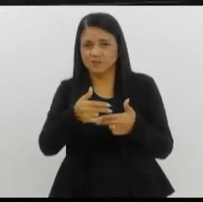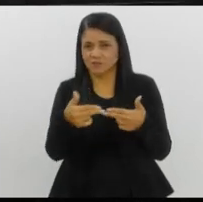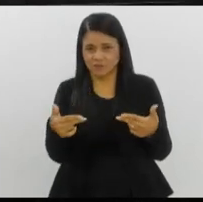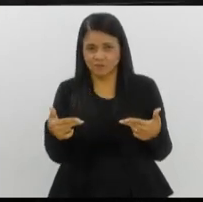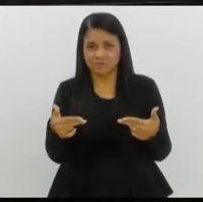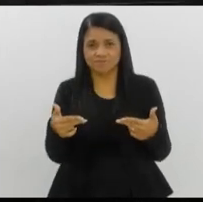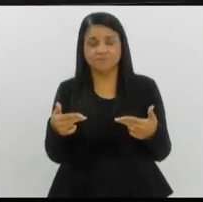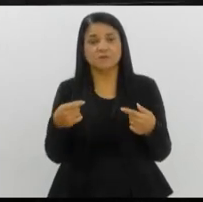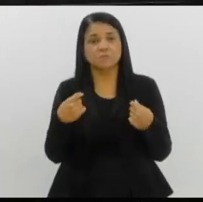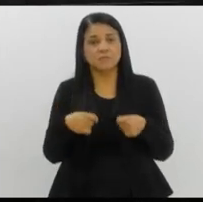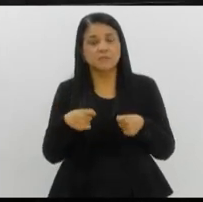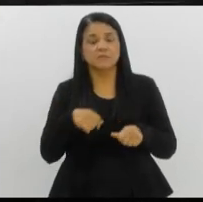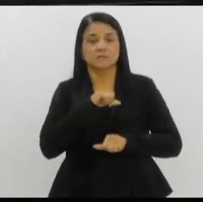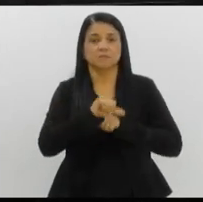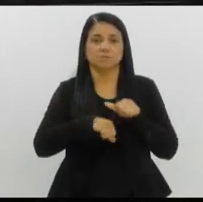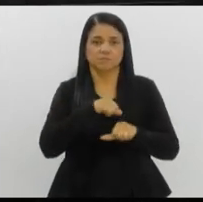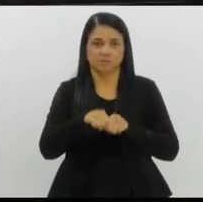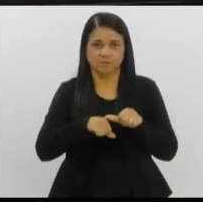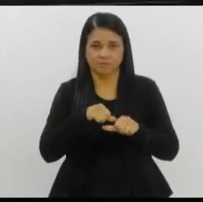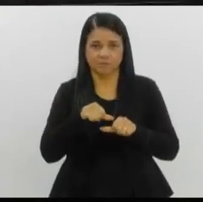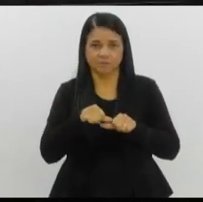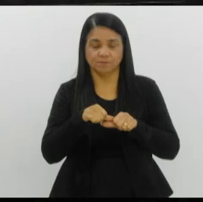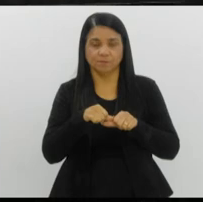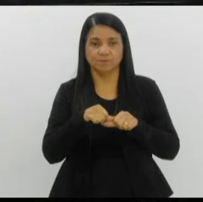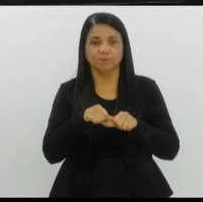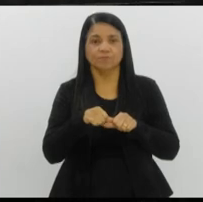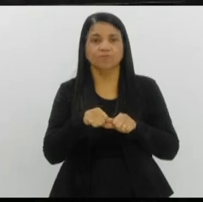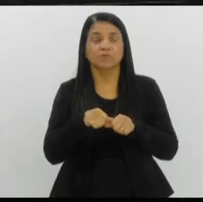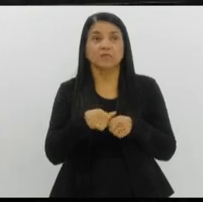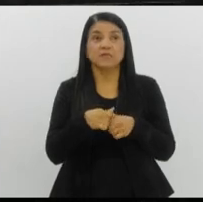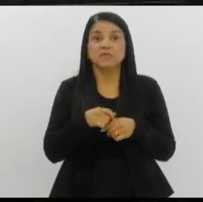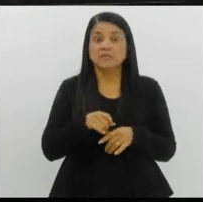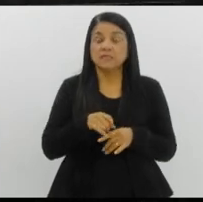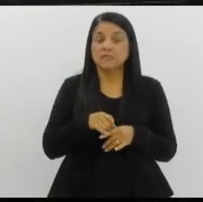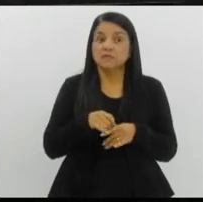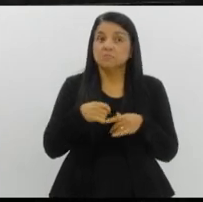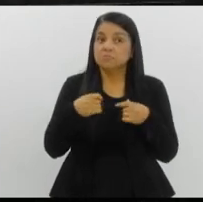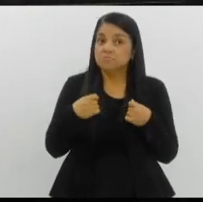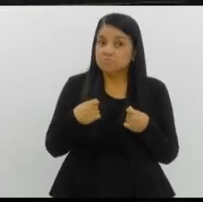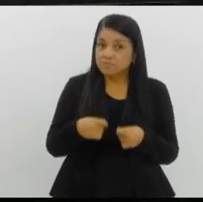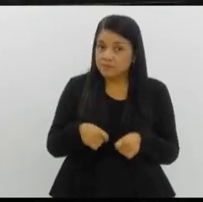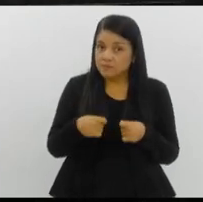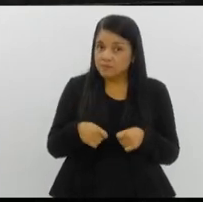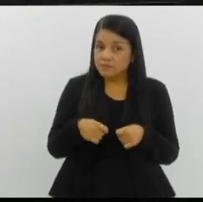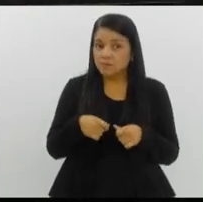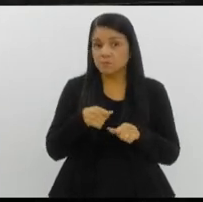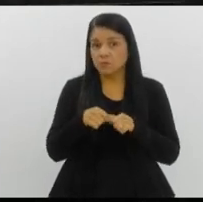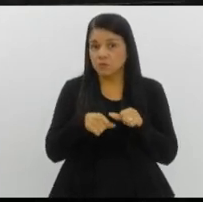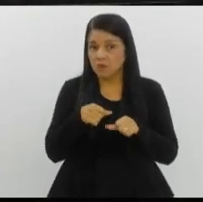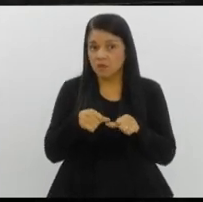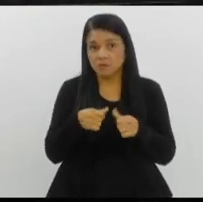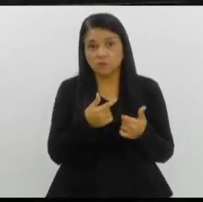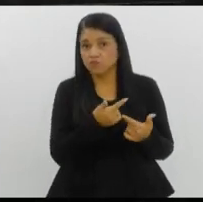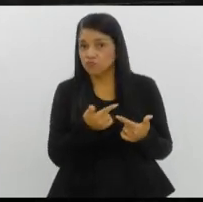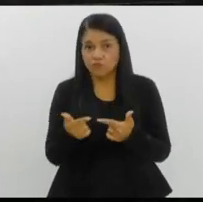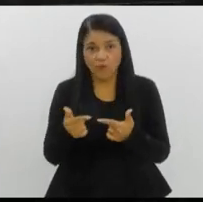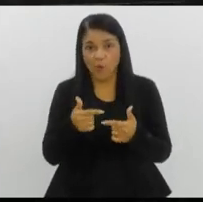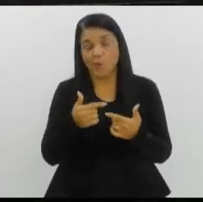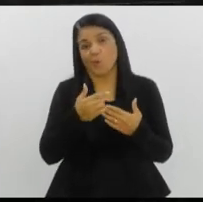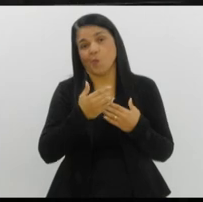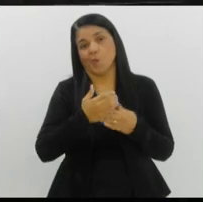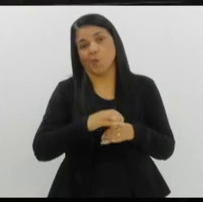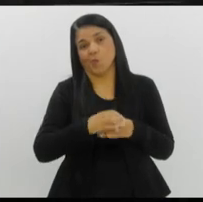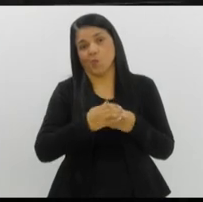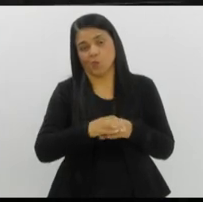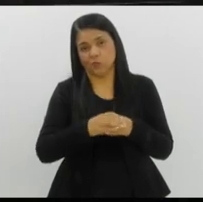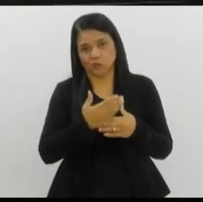gente pretende mudar. E isso não será mudado sem concurso público. Isso